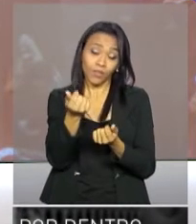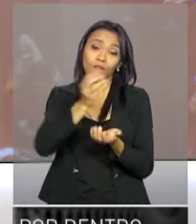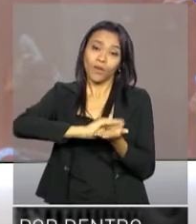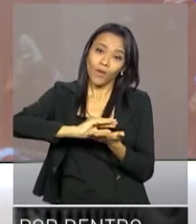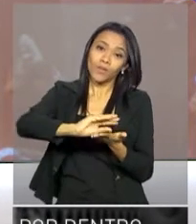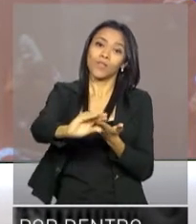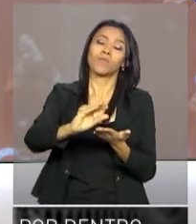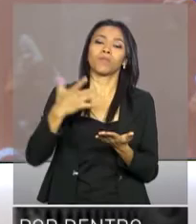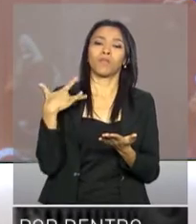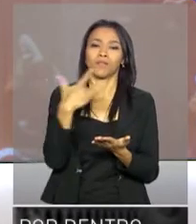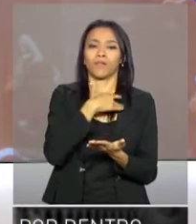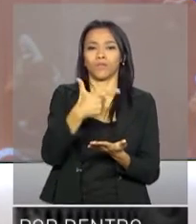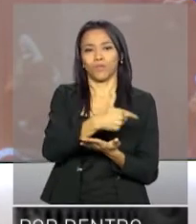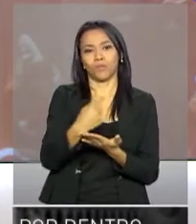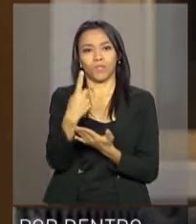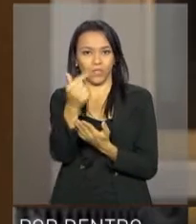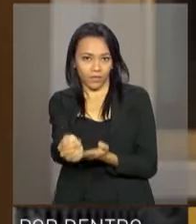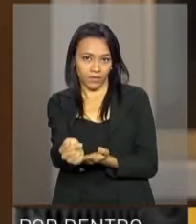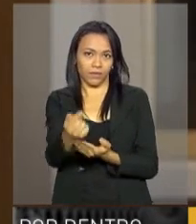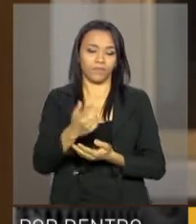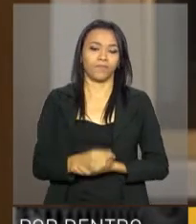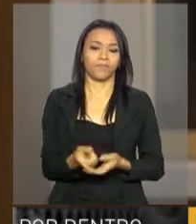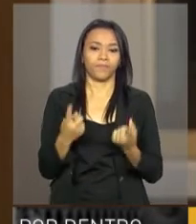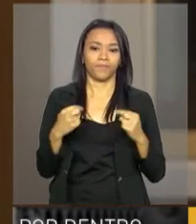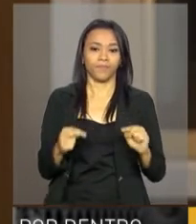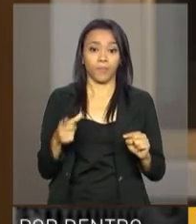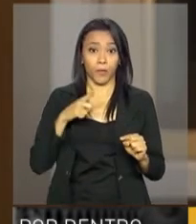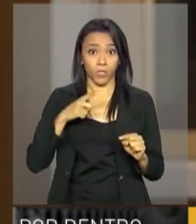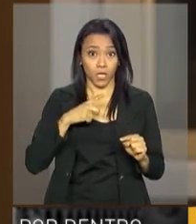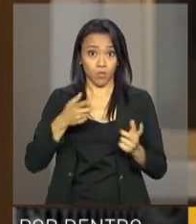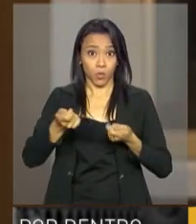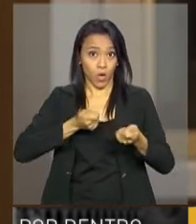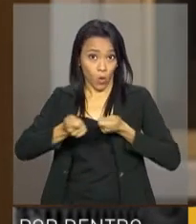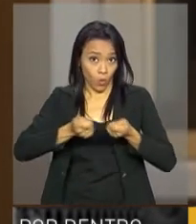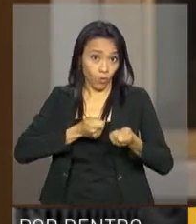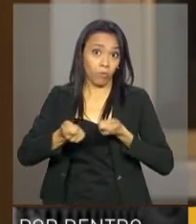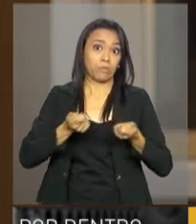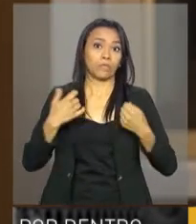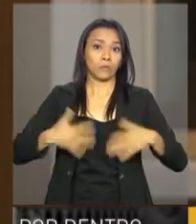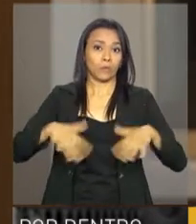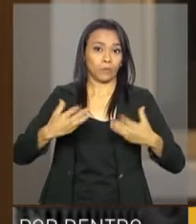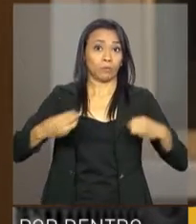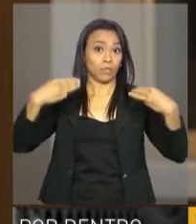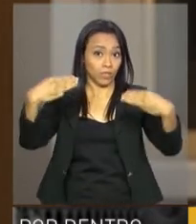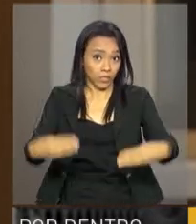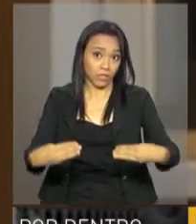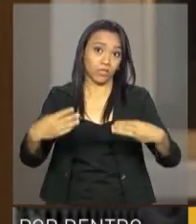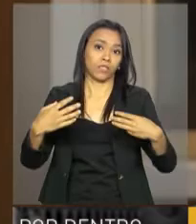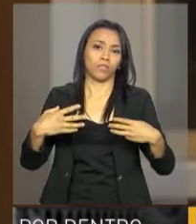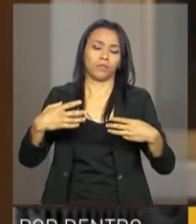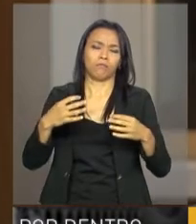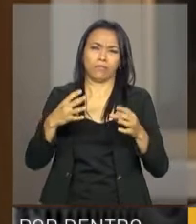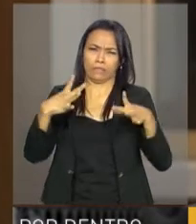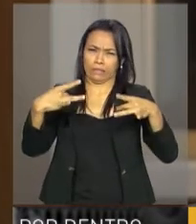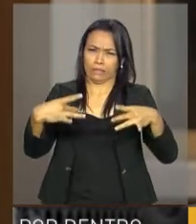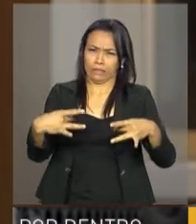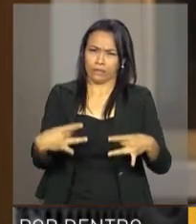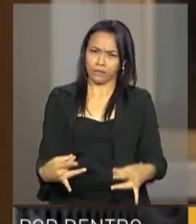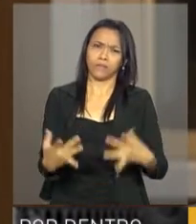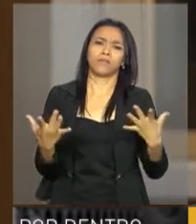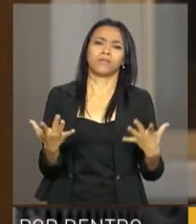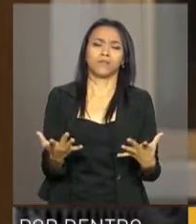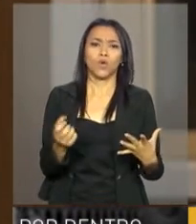em 2017. Nós temos feito uma economia muito grande no Ministério, com muita austeridade. Economizamos